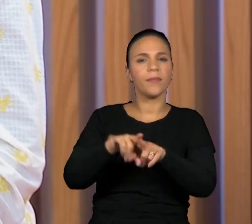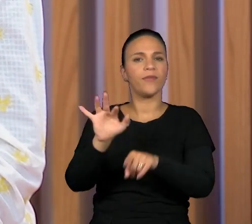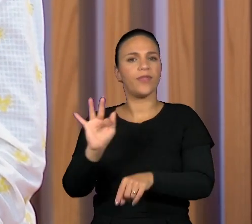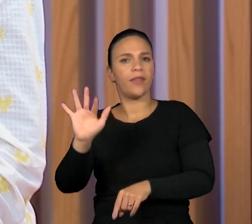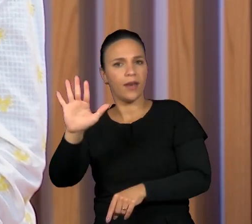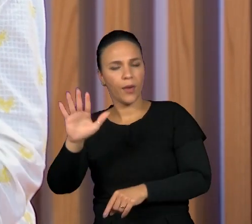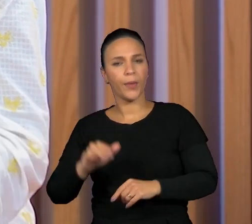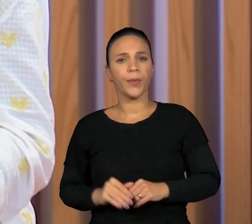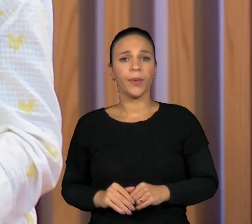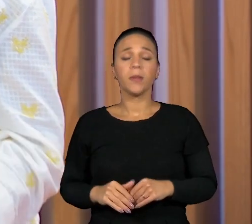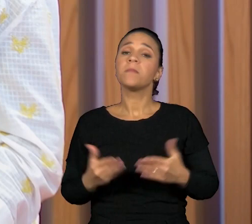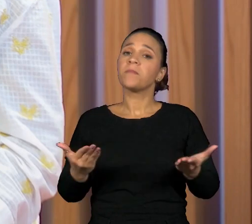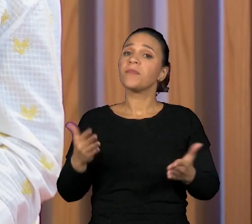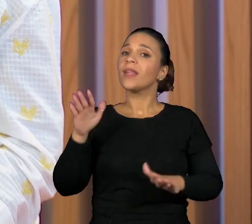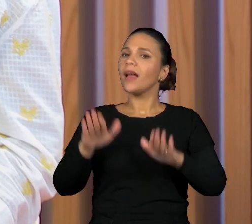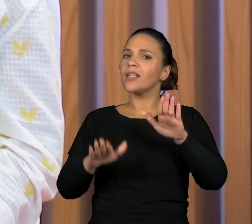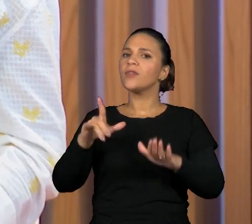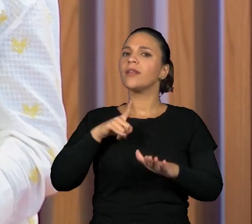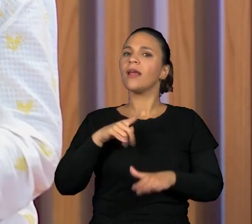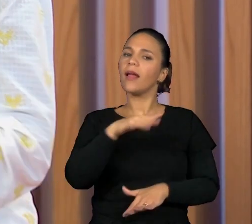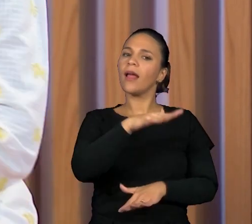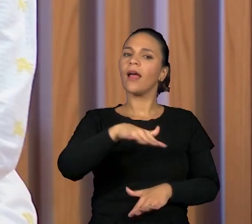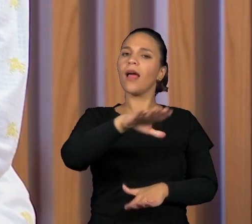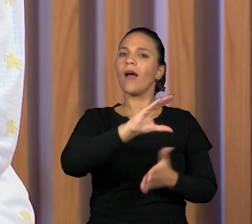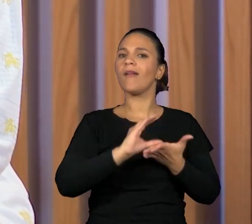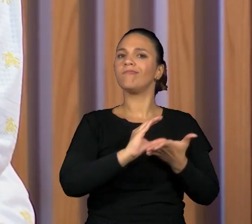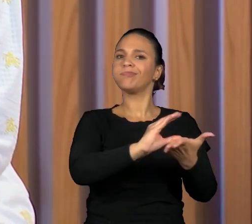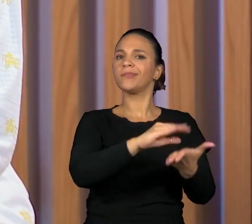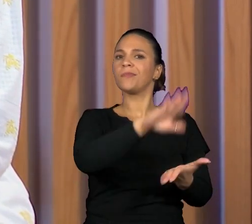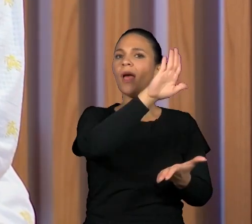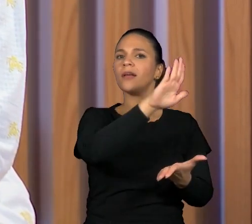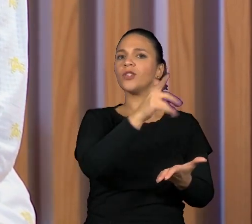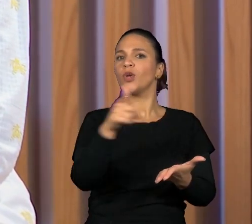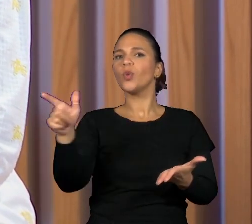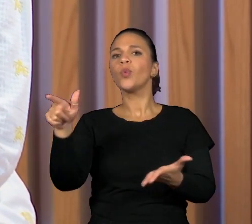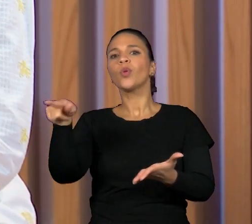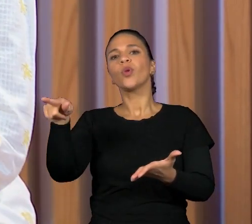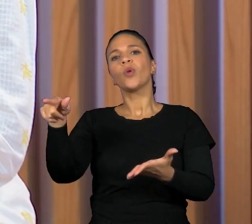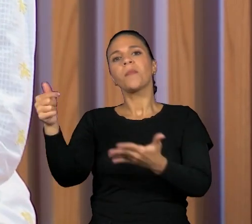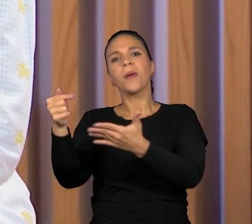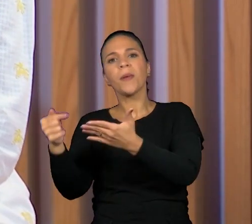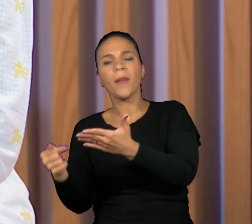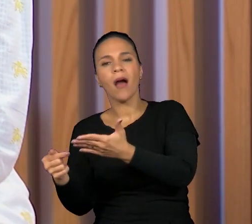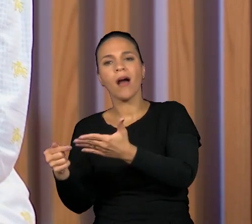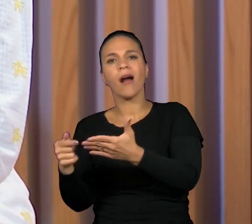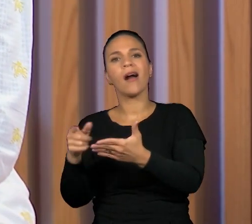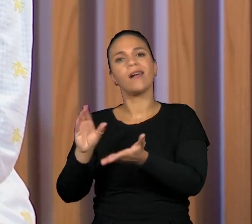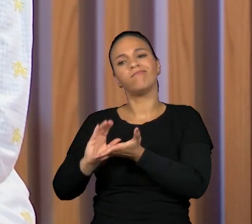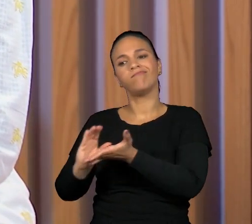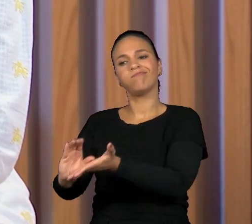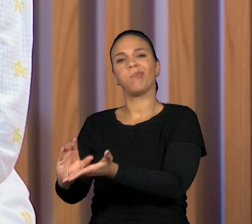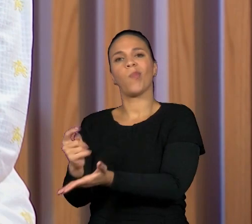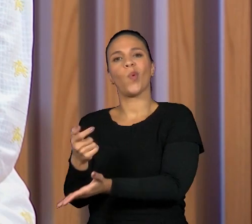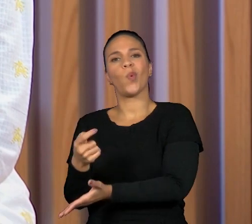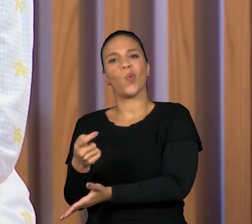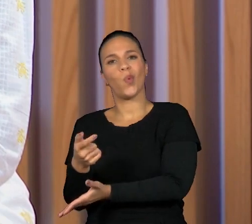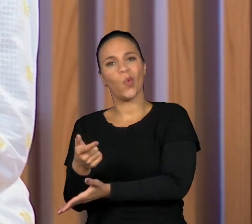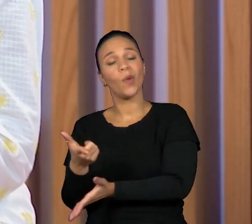e que às vezes chegam mais em alguns lugares, menos em outros. Então, estão sendo